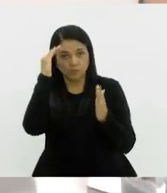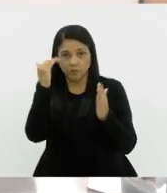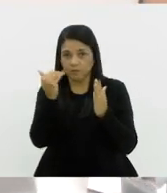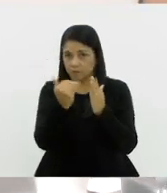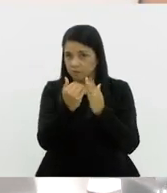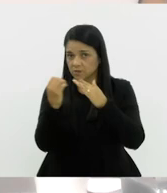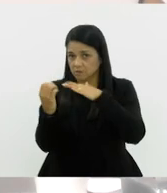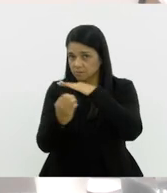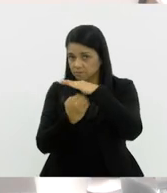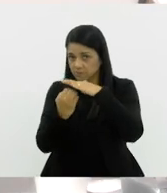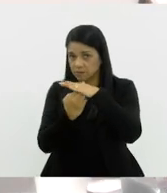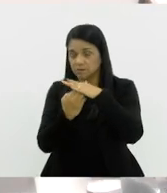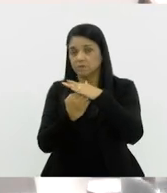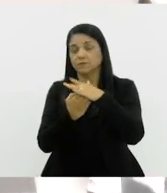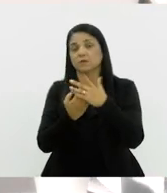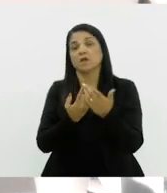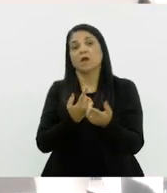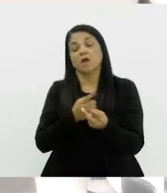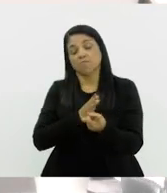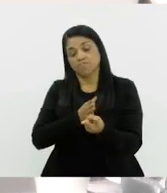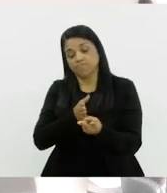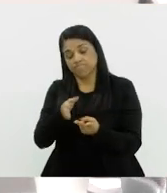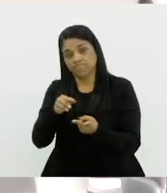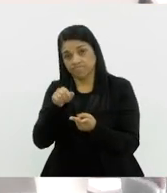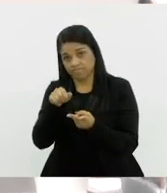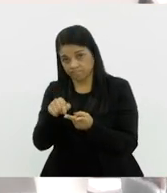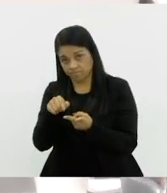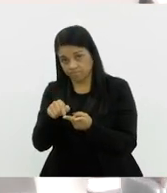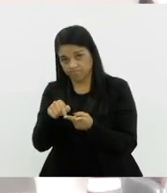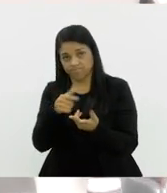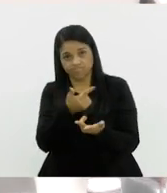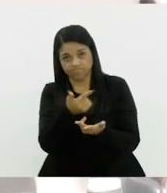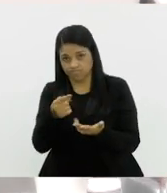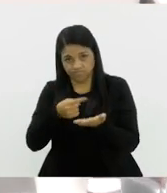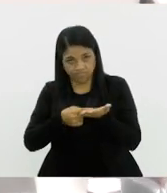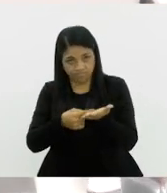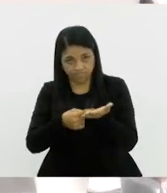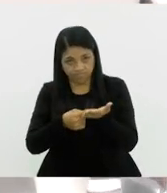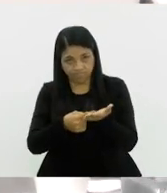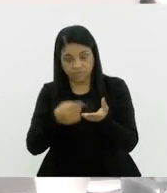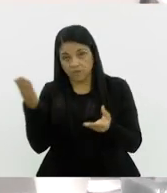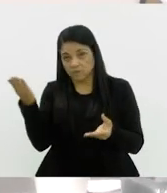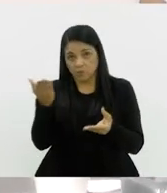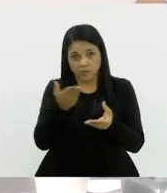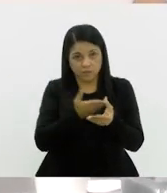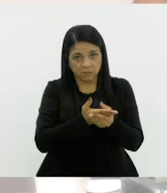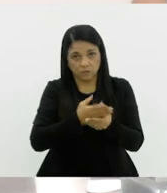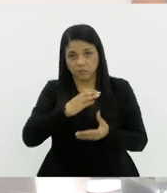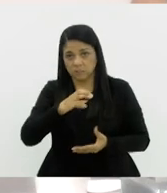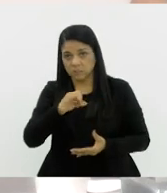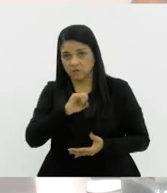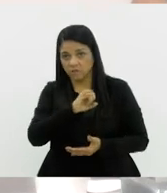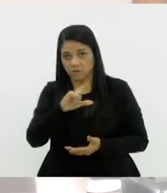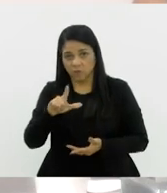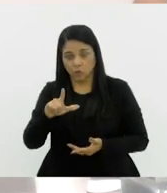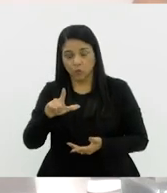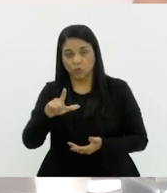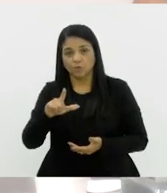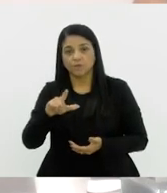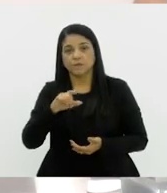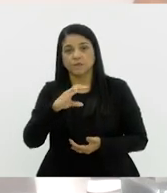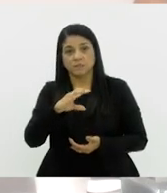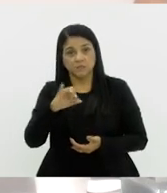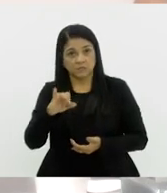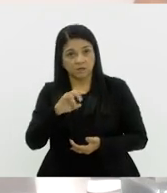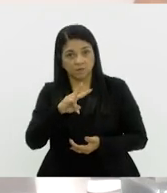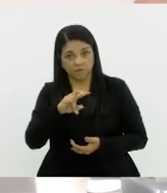empresas. E a outra solução, caso não haja acordo, será uma ação civil pública, né, então aí nós vamos ser obrigados a entrar, se